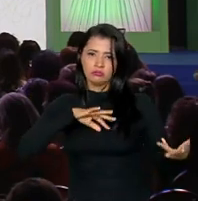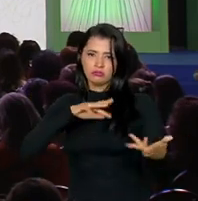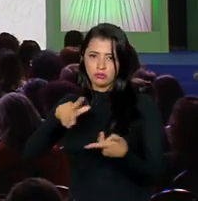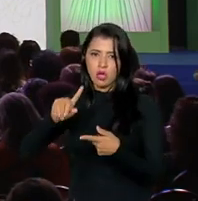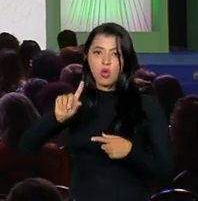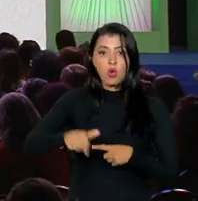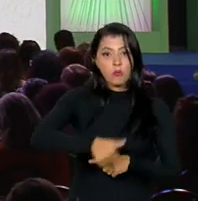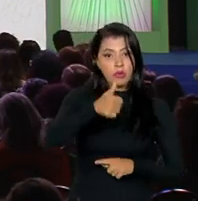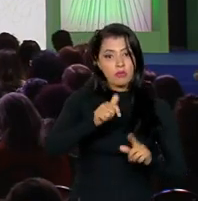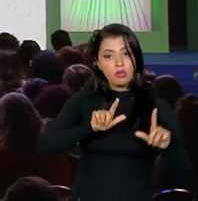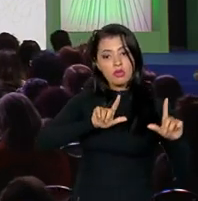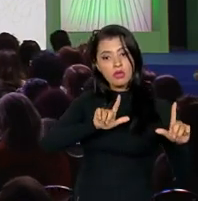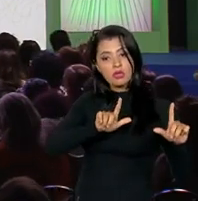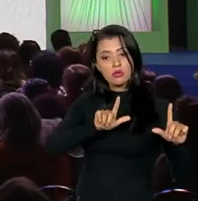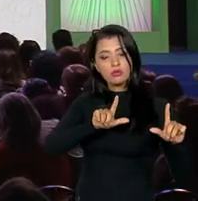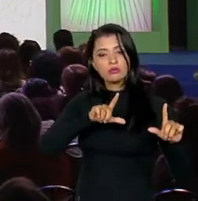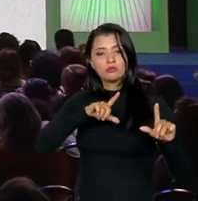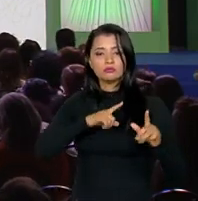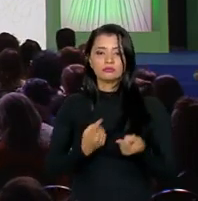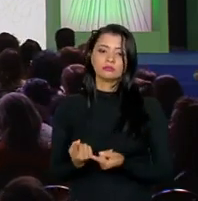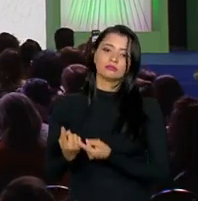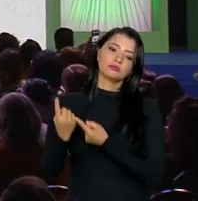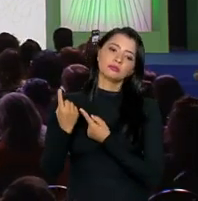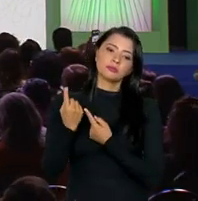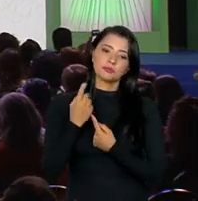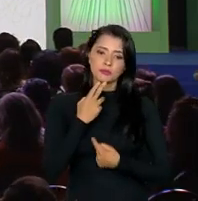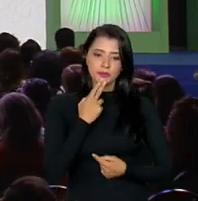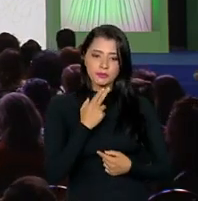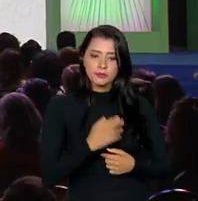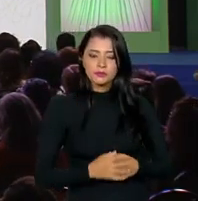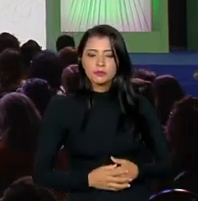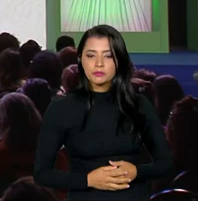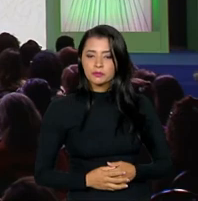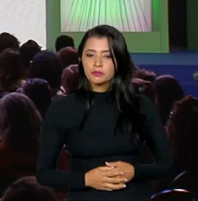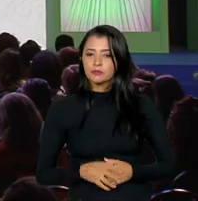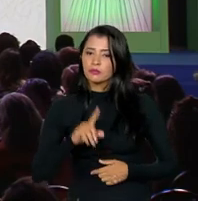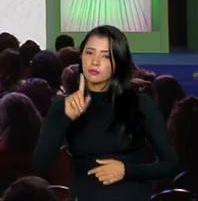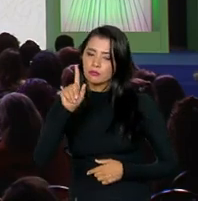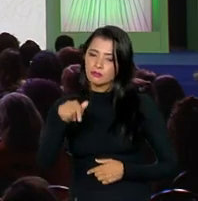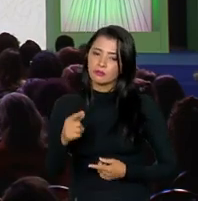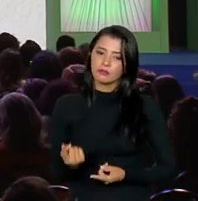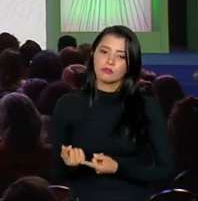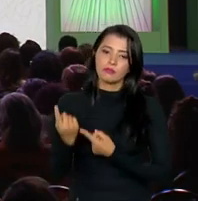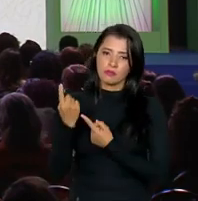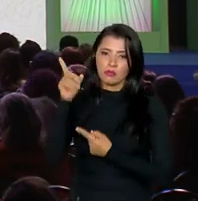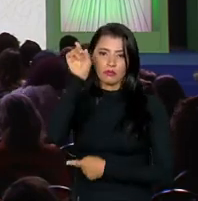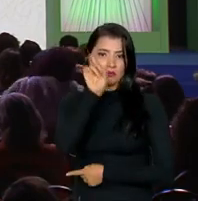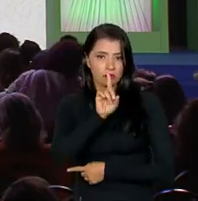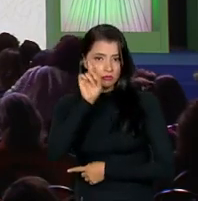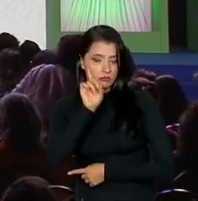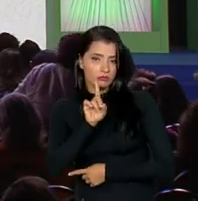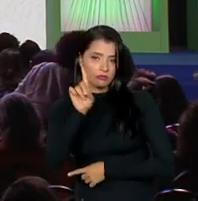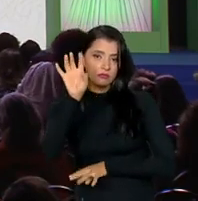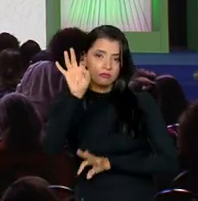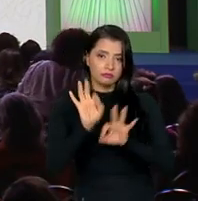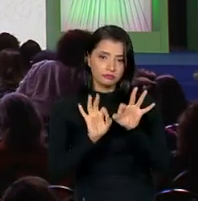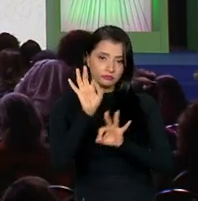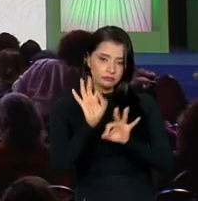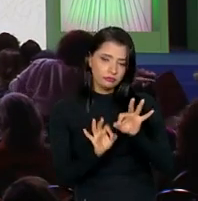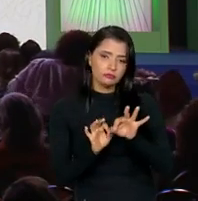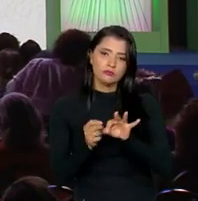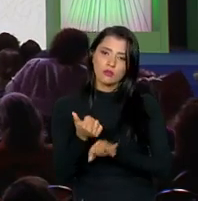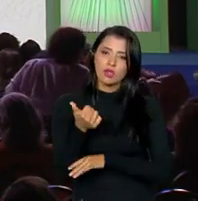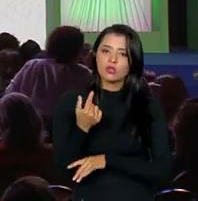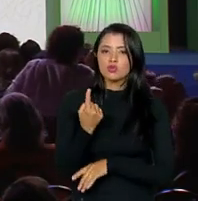O primeiro, Inflation Reduction Act, que é o IRA nos Estados Unidos, é um plano de